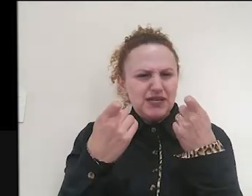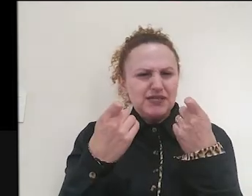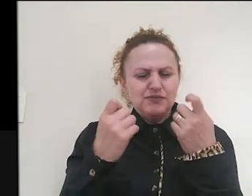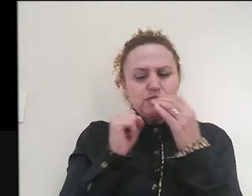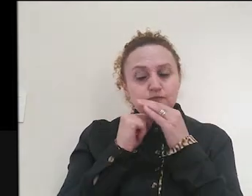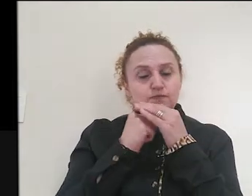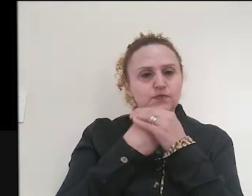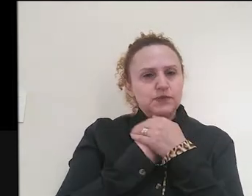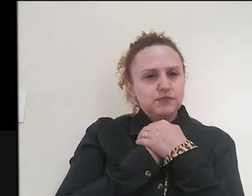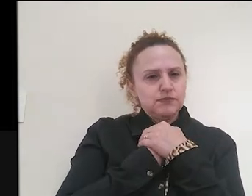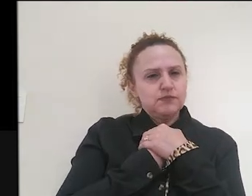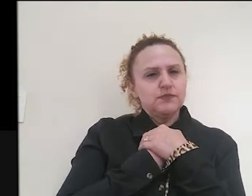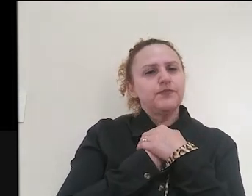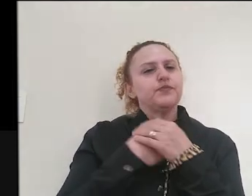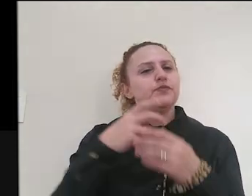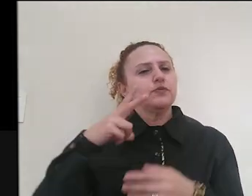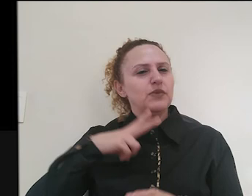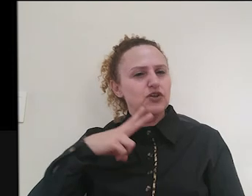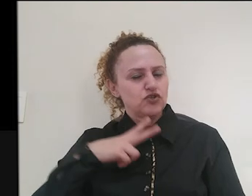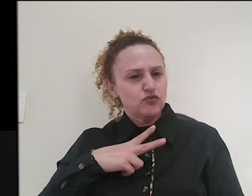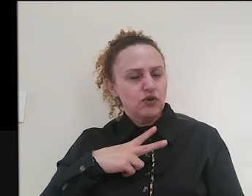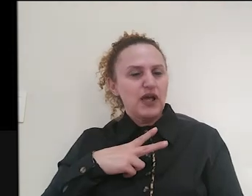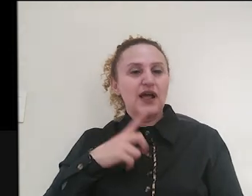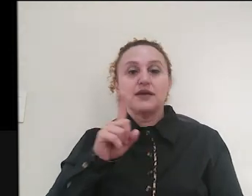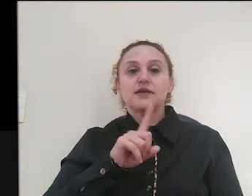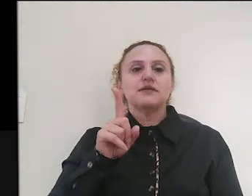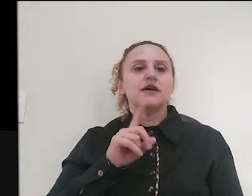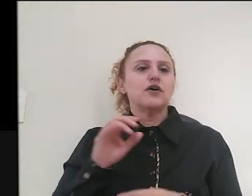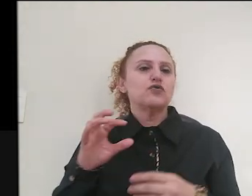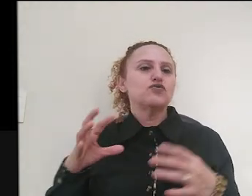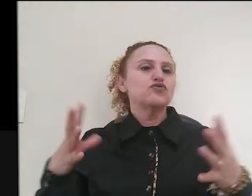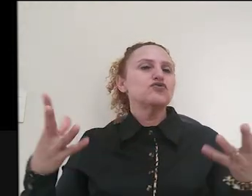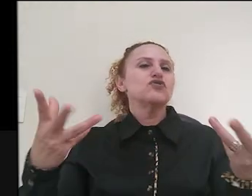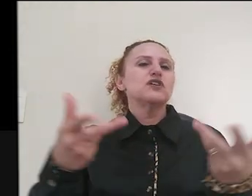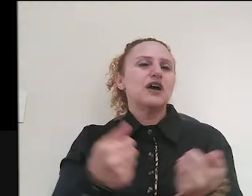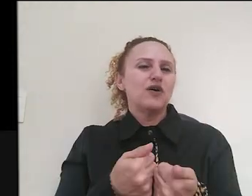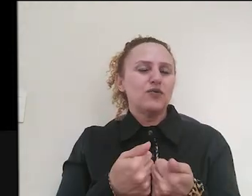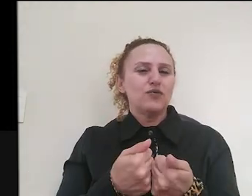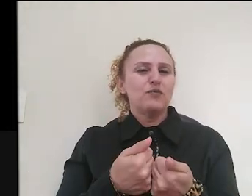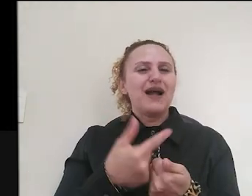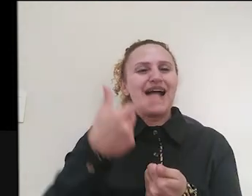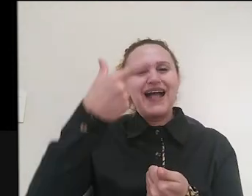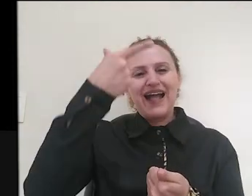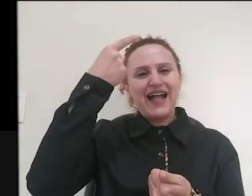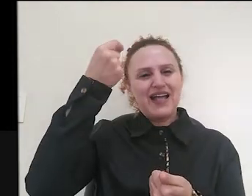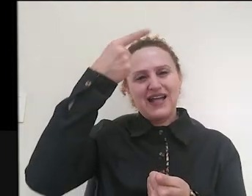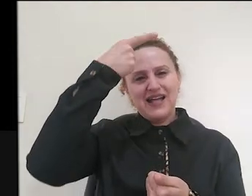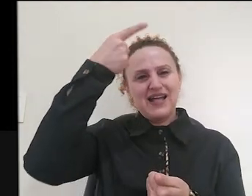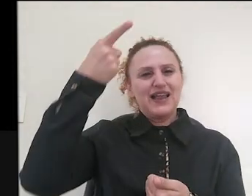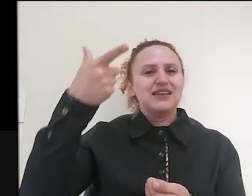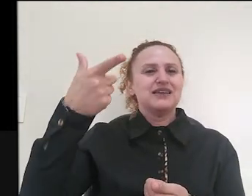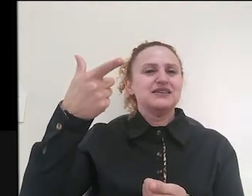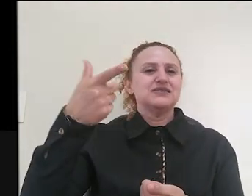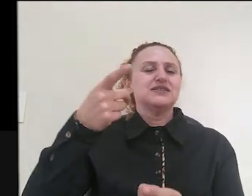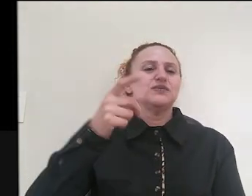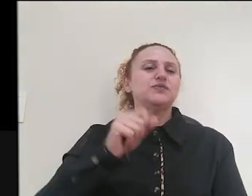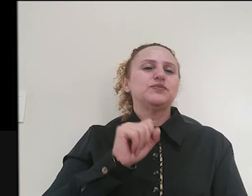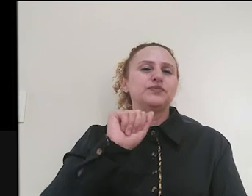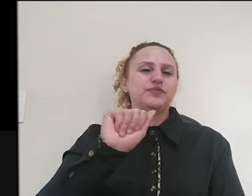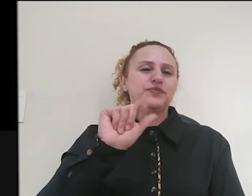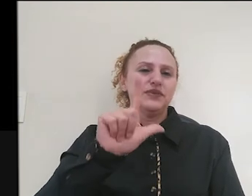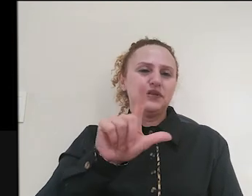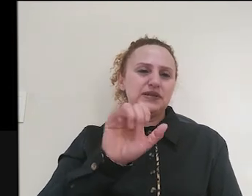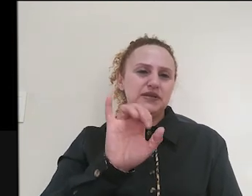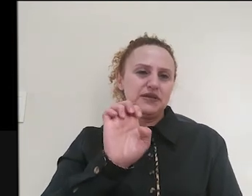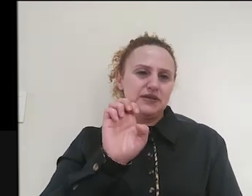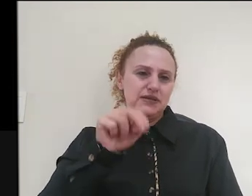o interesse pelo particular ao invés do geral, uma certa alienação do social, uma flexibilidade maior em relação às